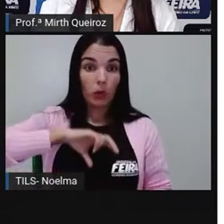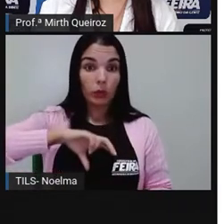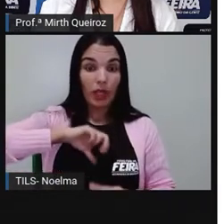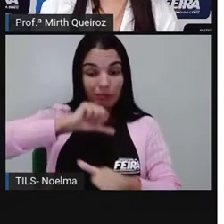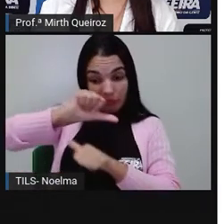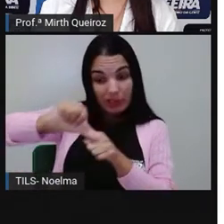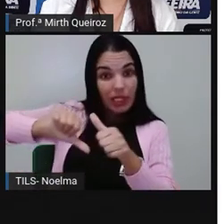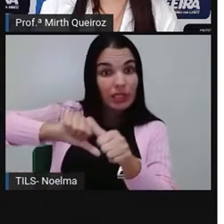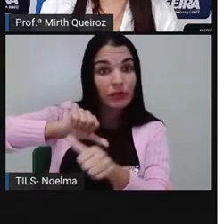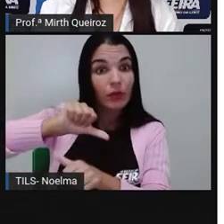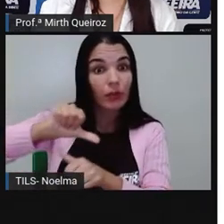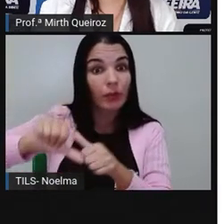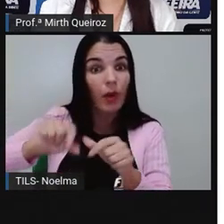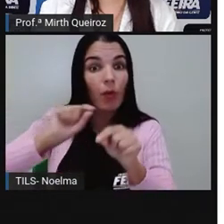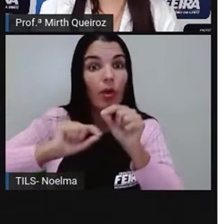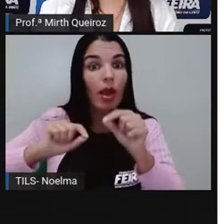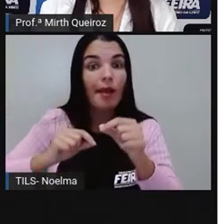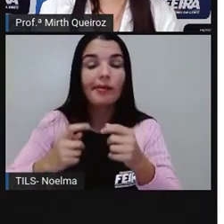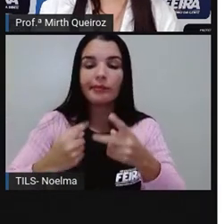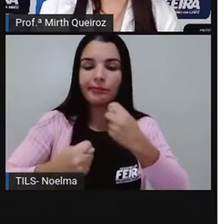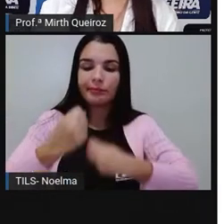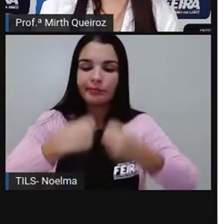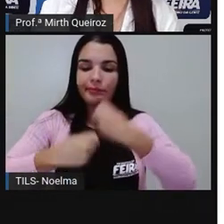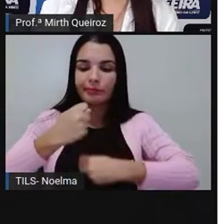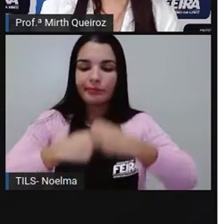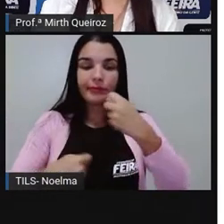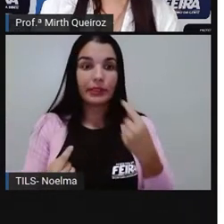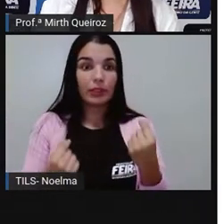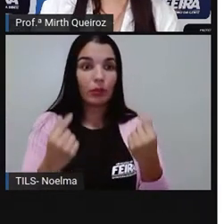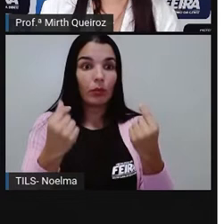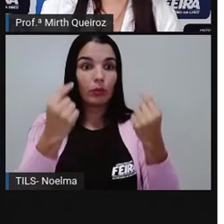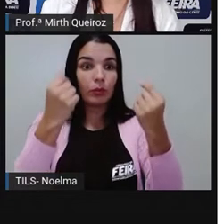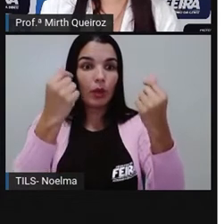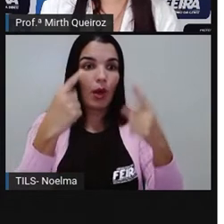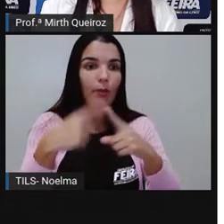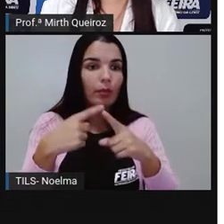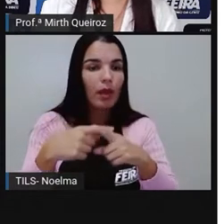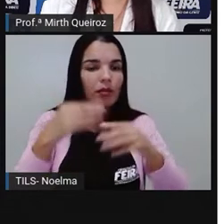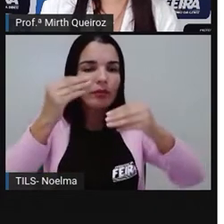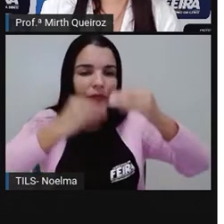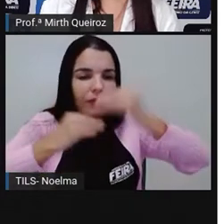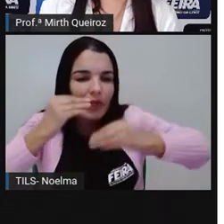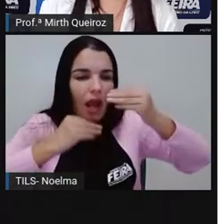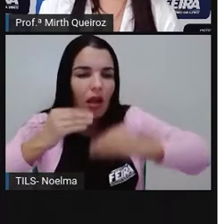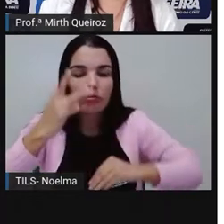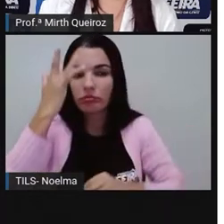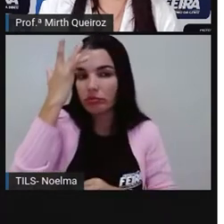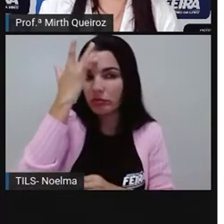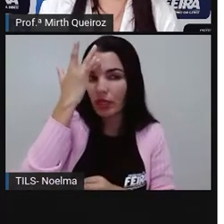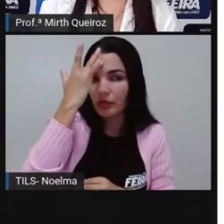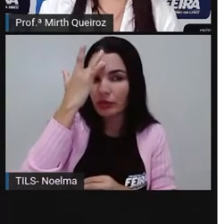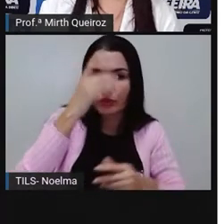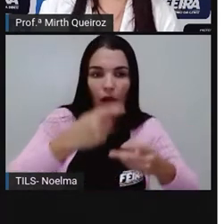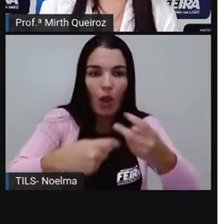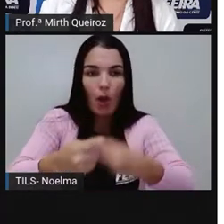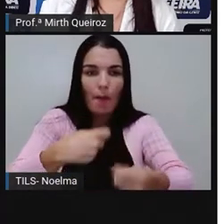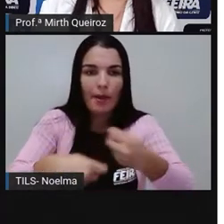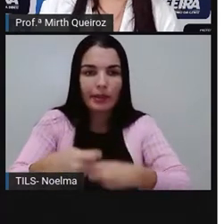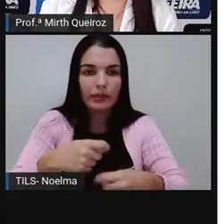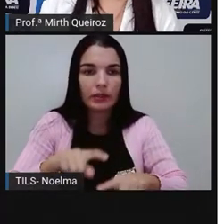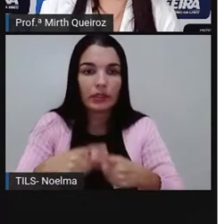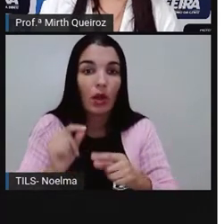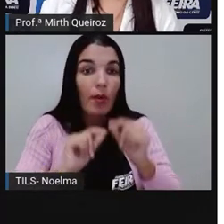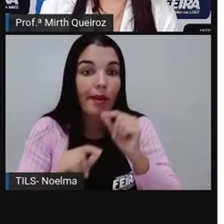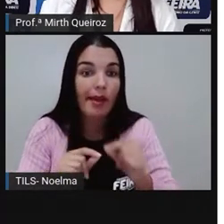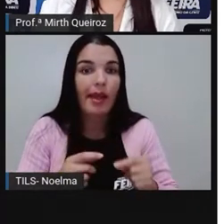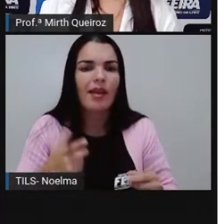Brasil em empreendimento lucrativo, porque se tinha enfraquecido esse comércio com as Índias. As tentativas portuguesas de implantar